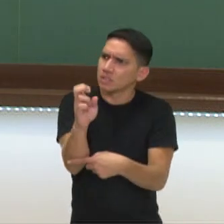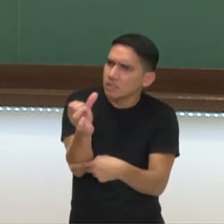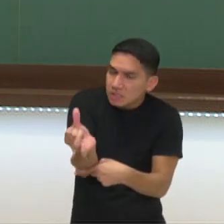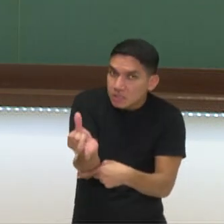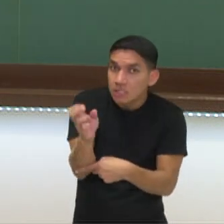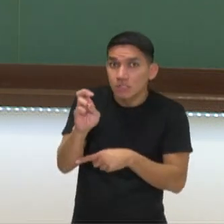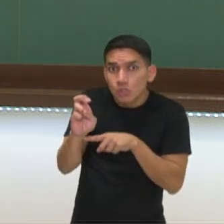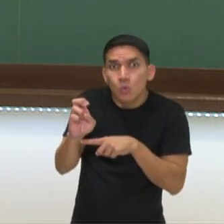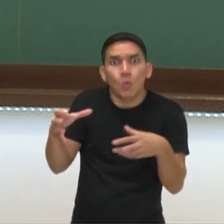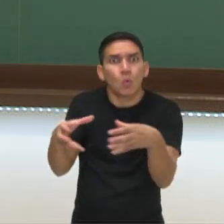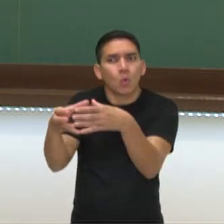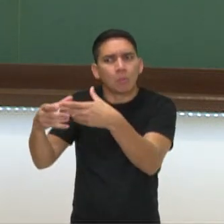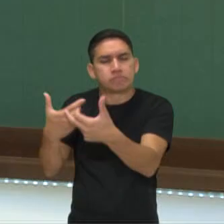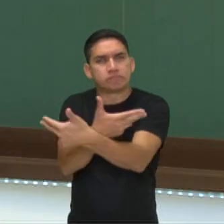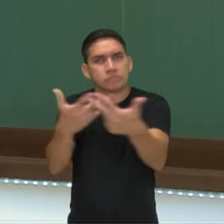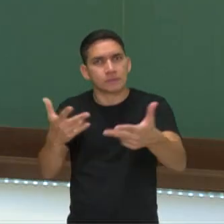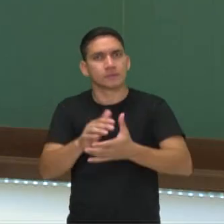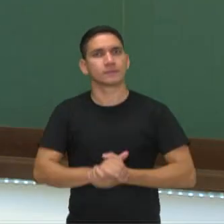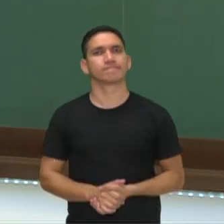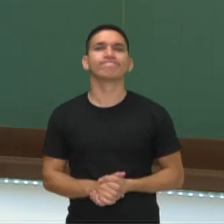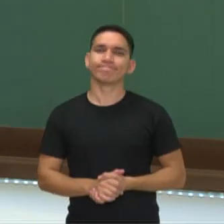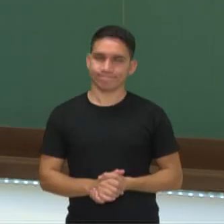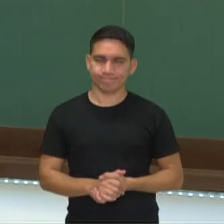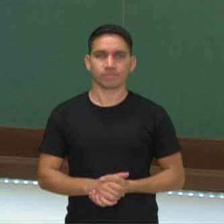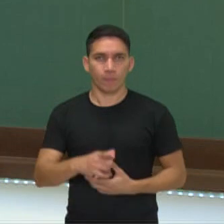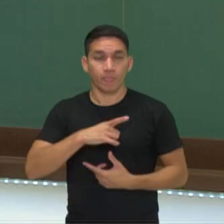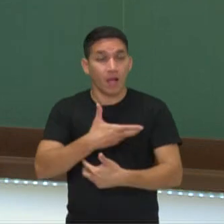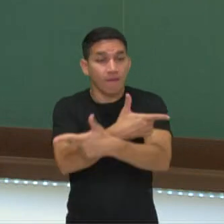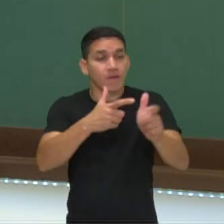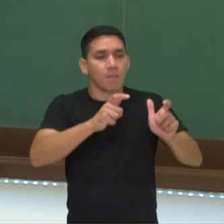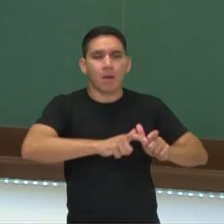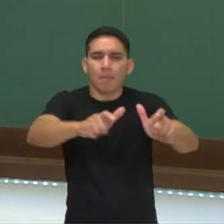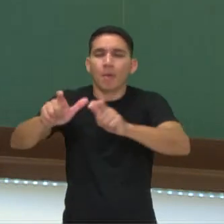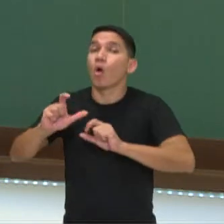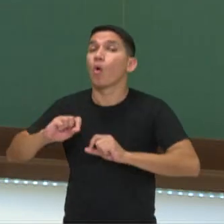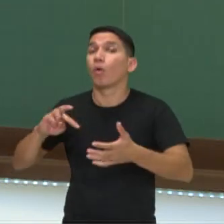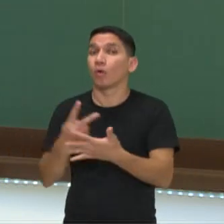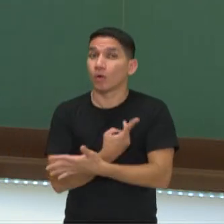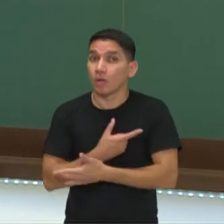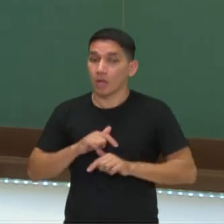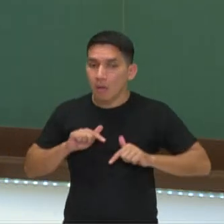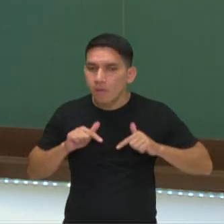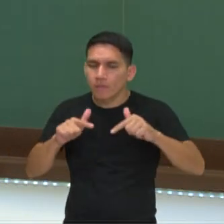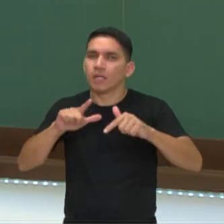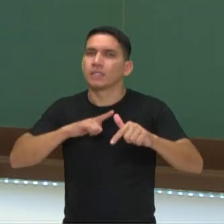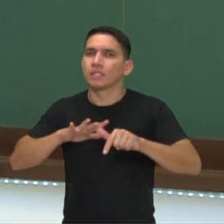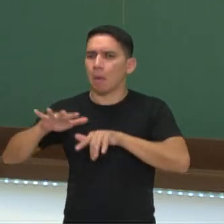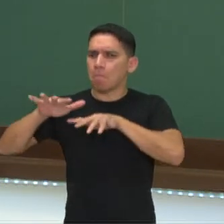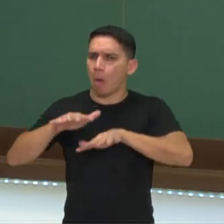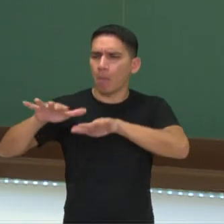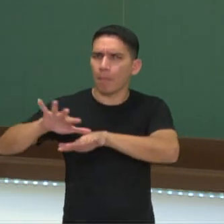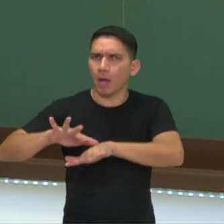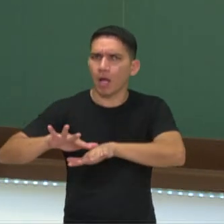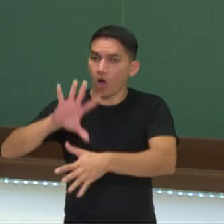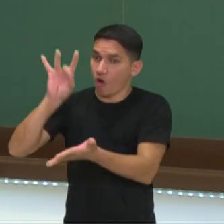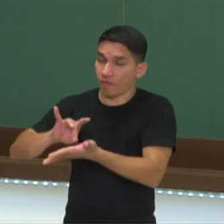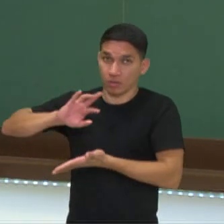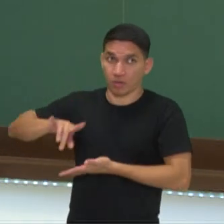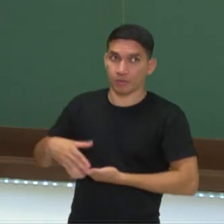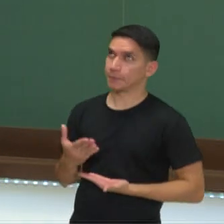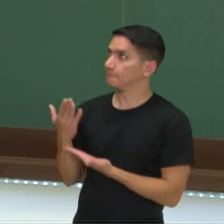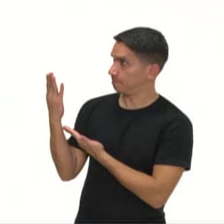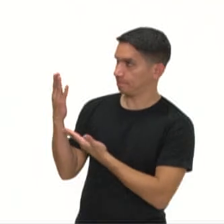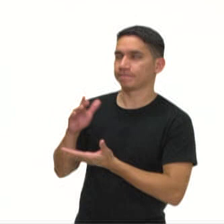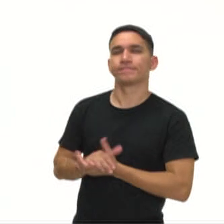grupos, muitos. Em muitos lugares, a ação de grupos militares não oficiais, como é o